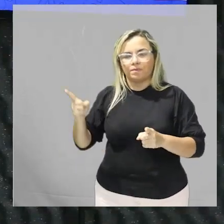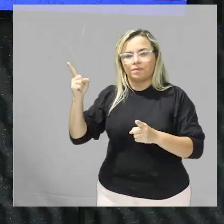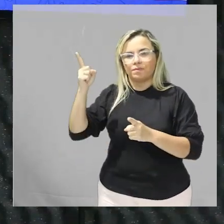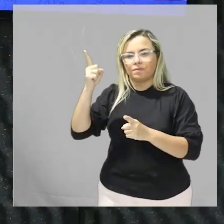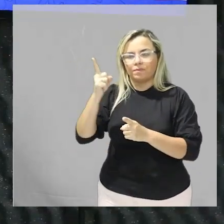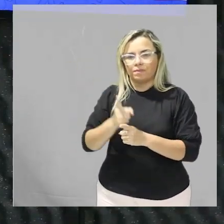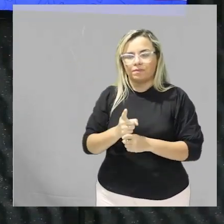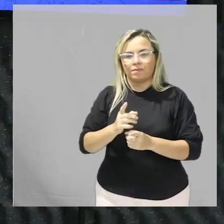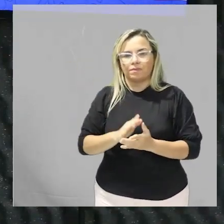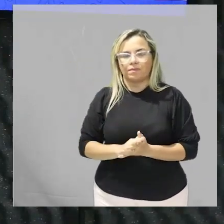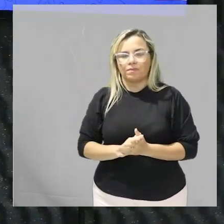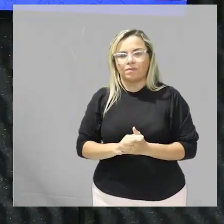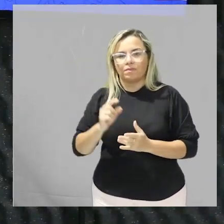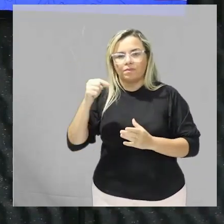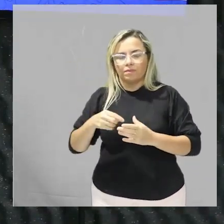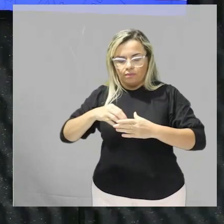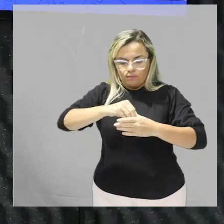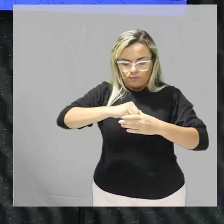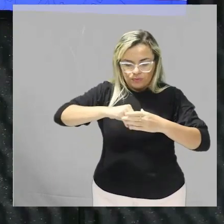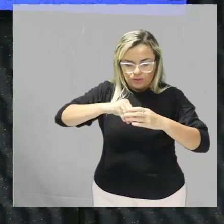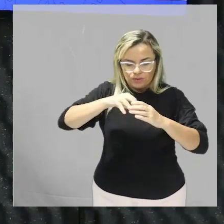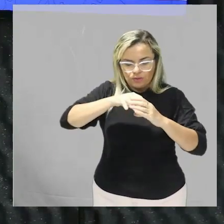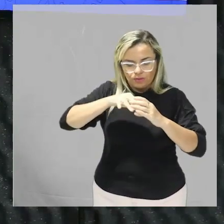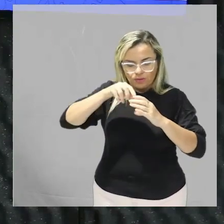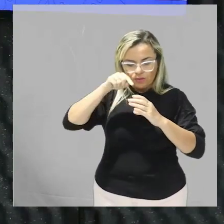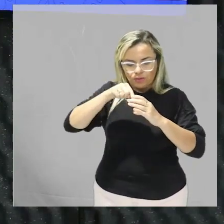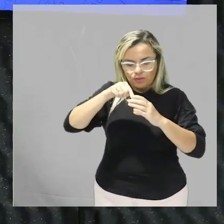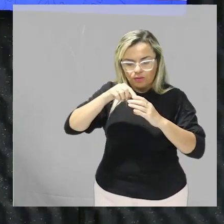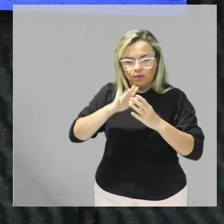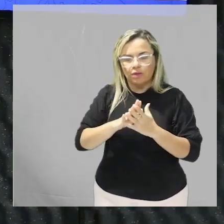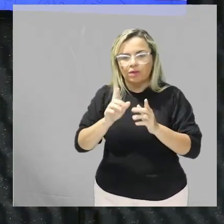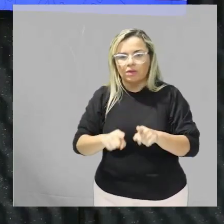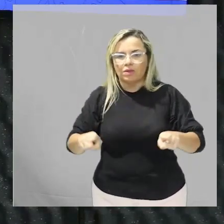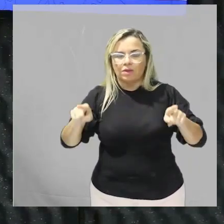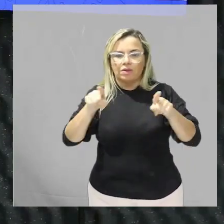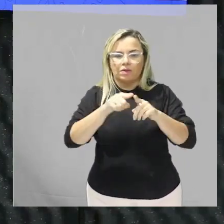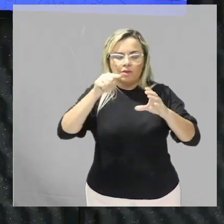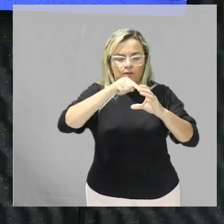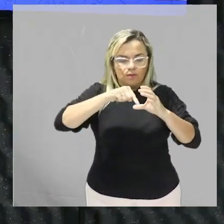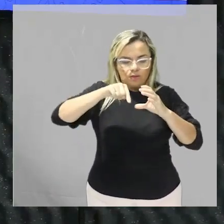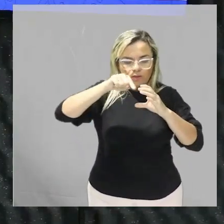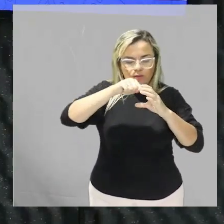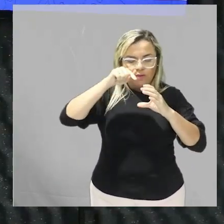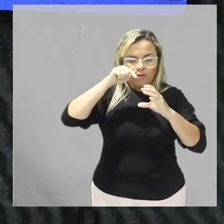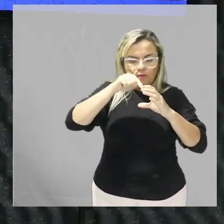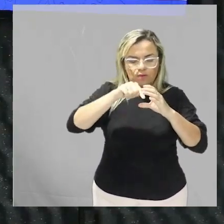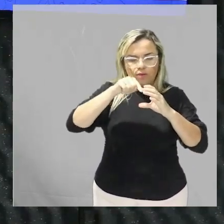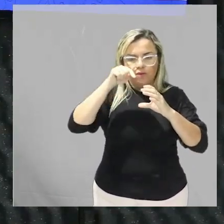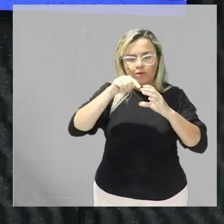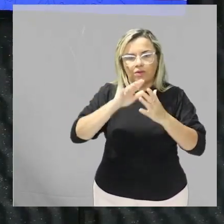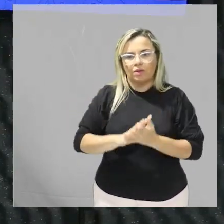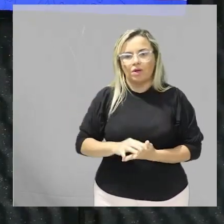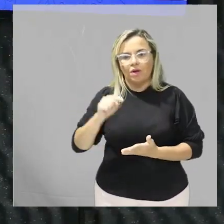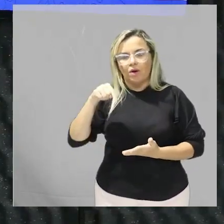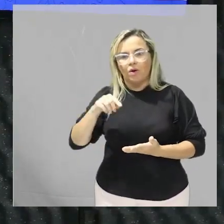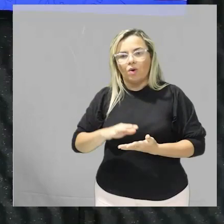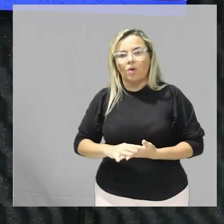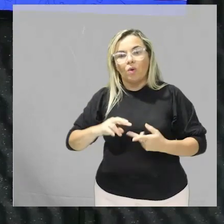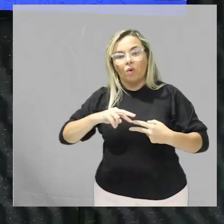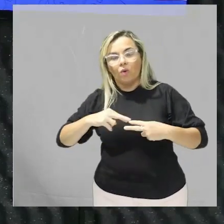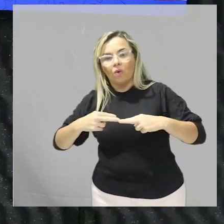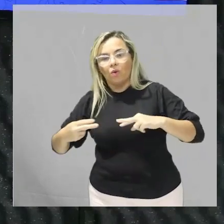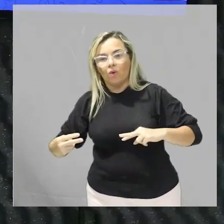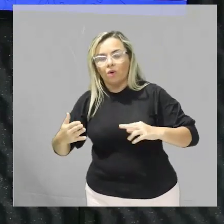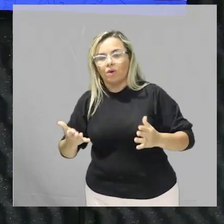citoplasma, que é a parte de dentro da célula, e o núcleo, que é onde nós vamos encontrar o material genético. Então, eu